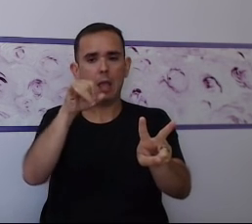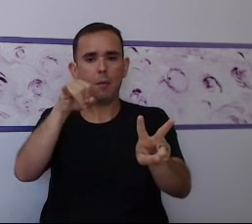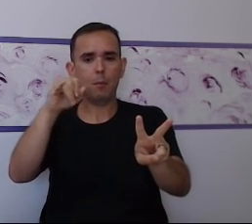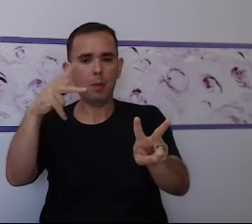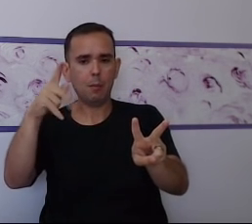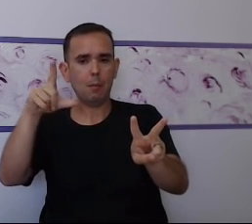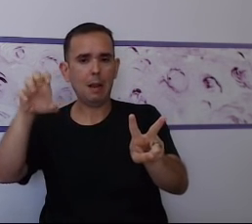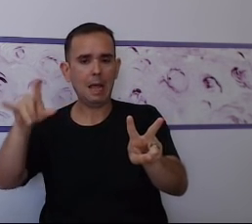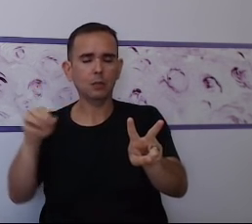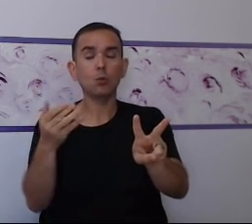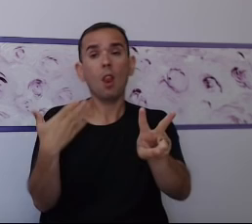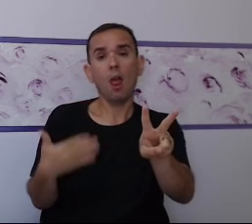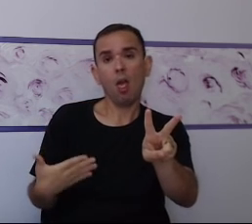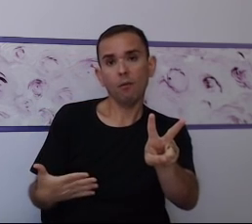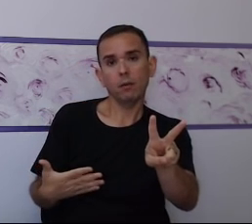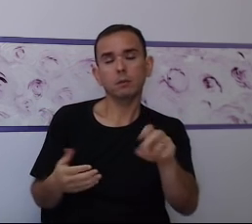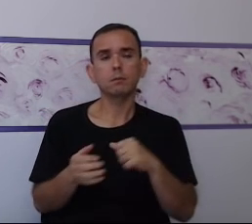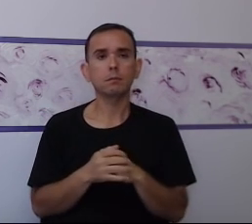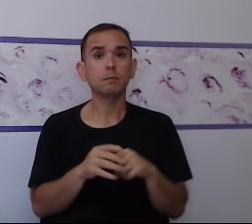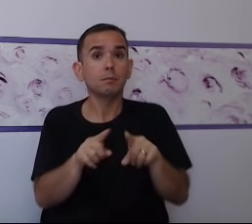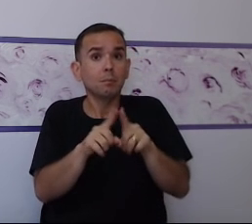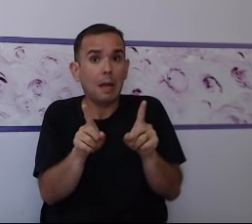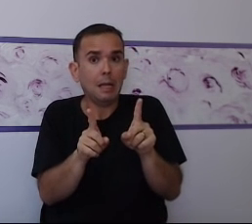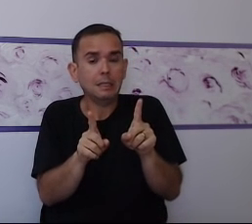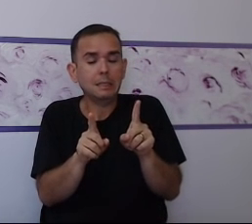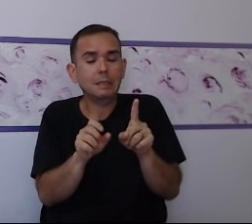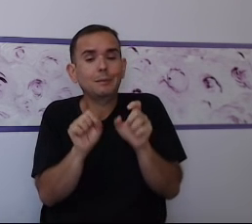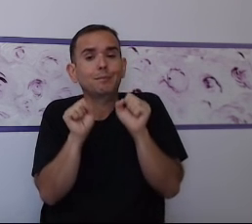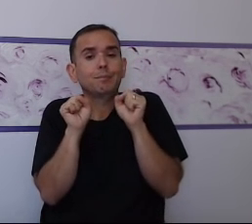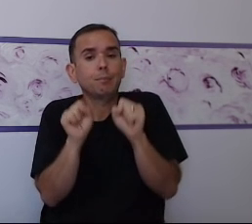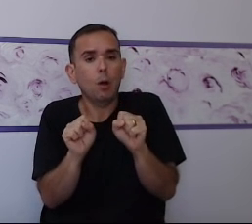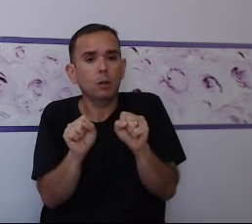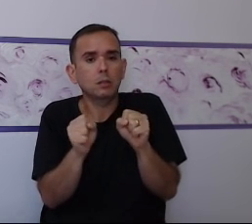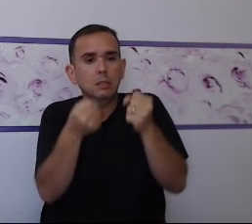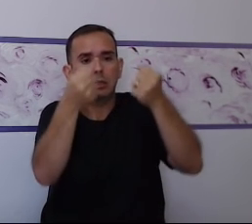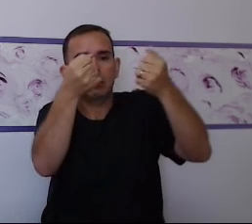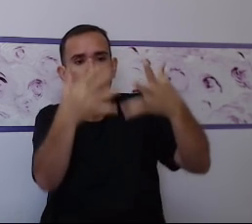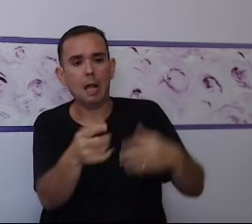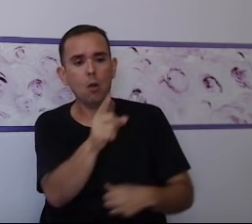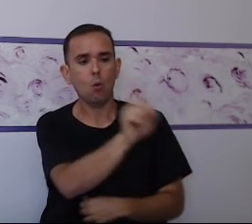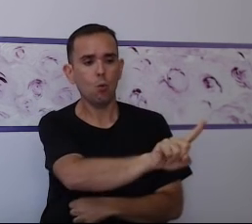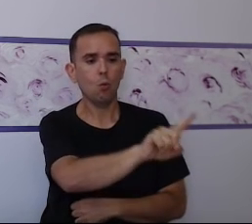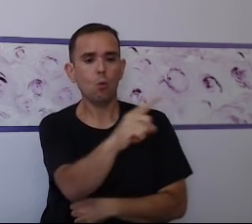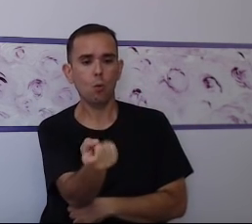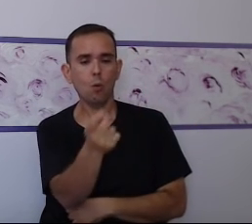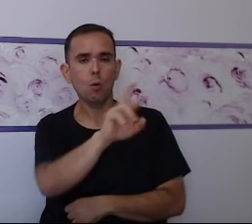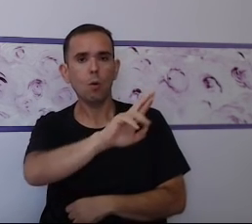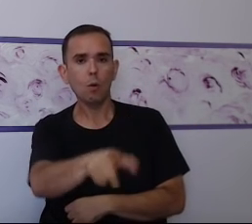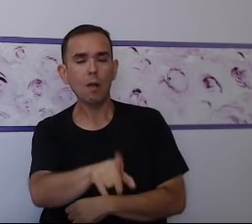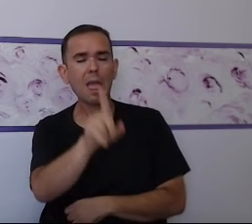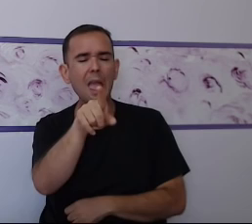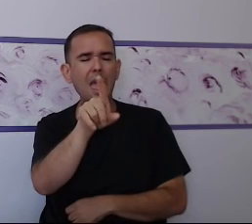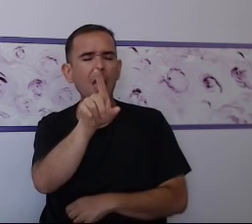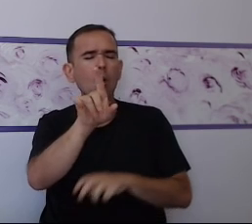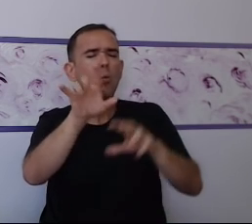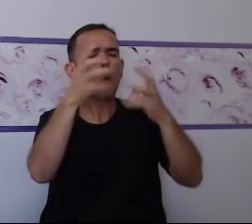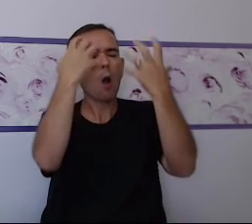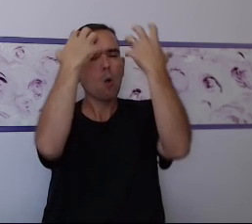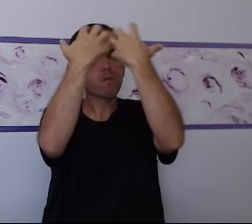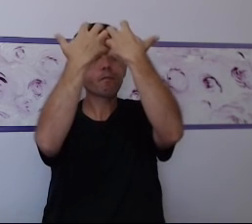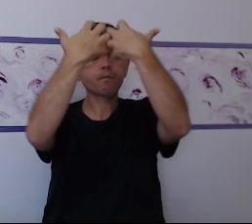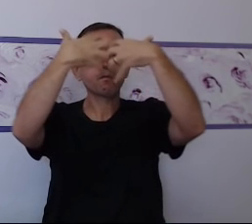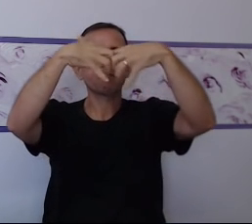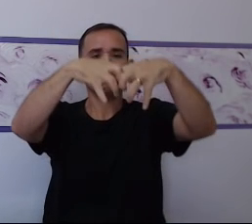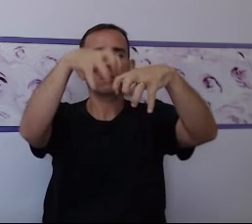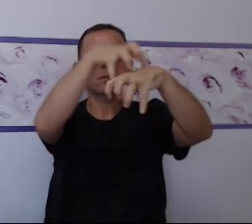pode ser leve, porém, o que vai definir um do outro é a área cerebral que está lesionada. Vamos